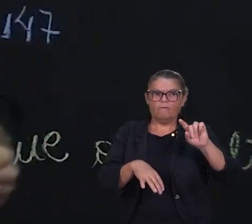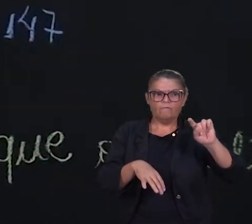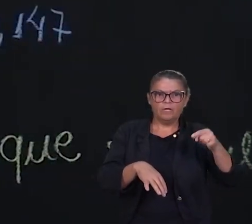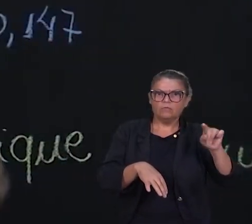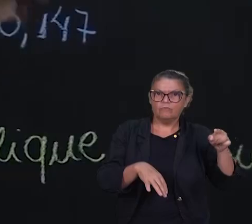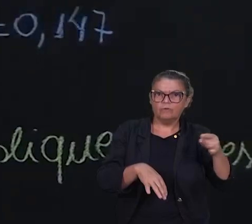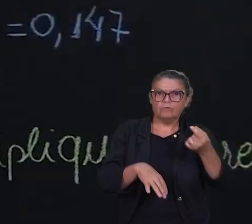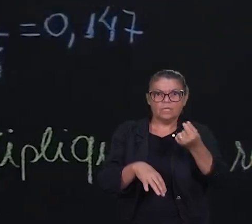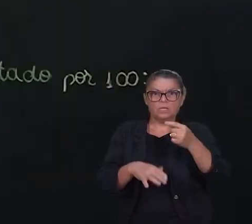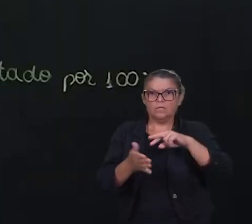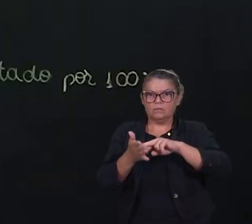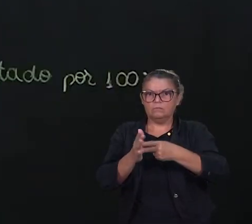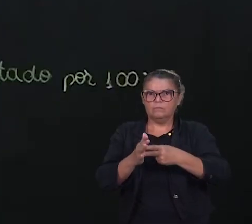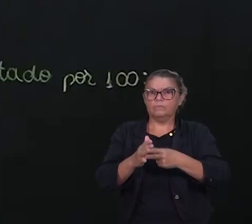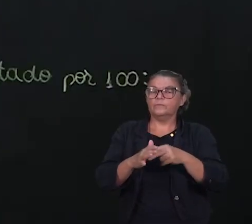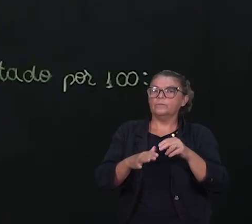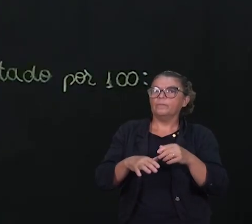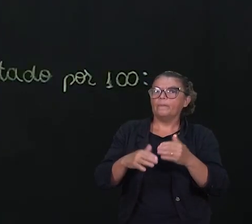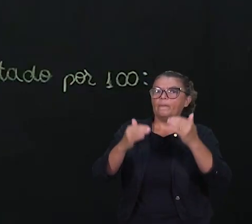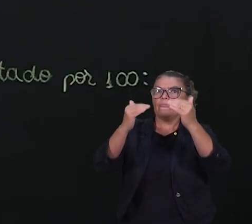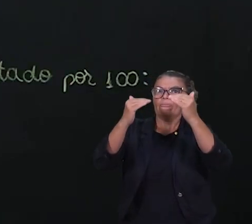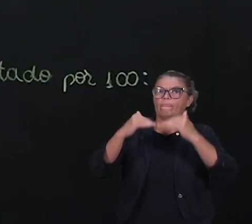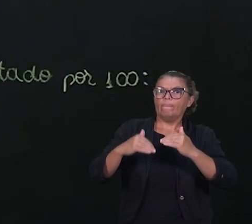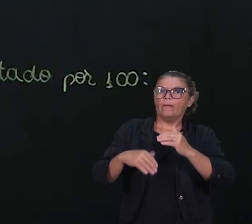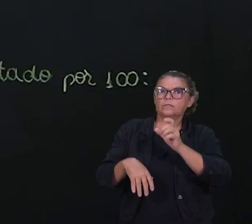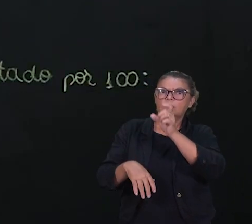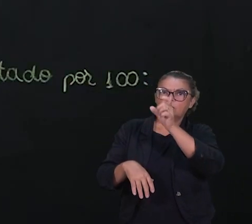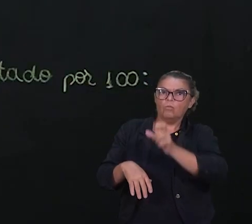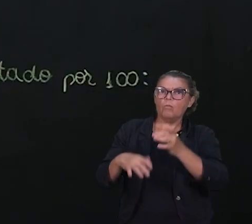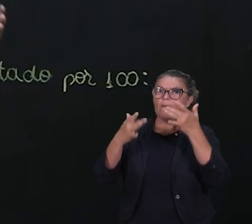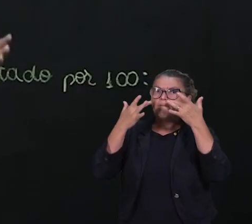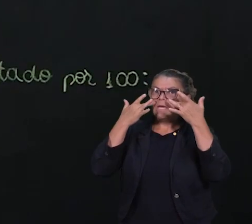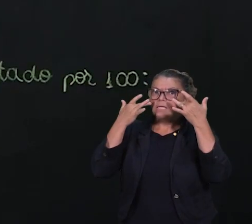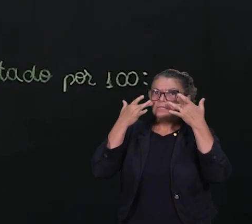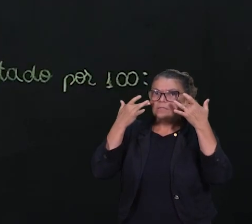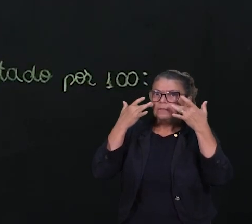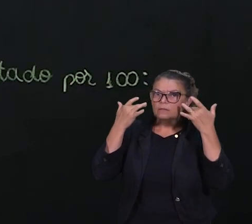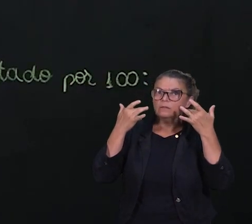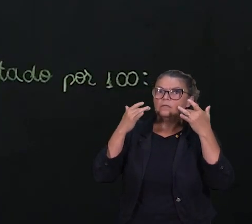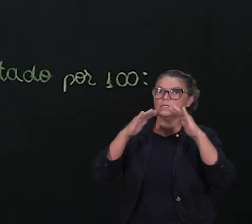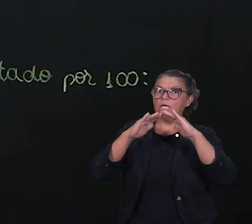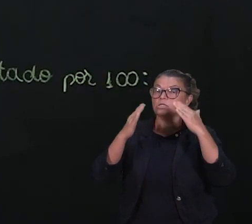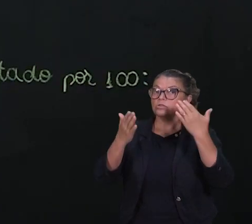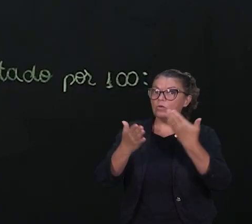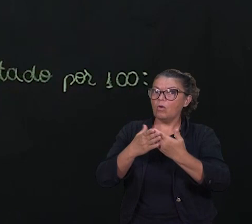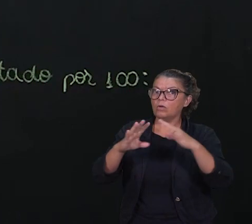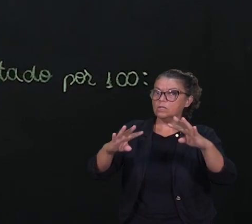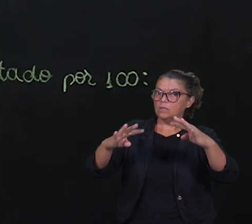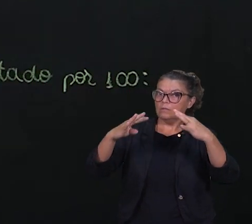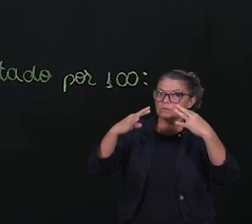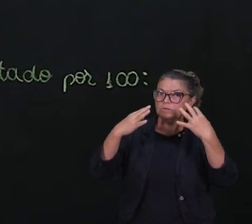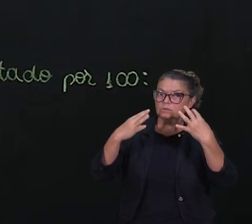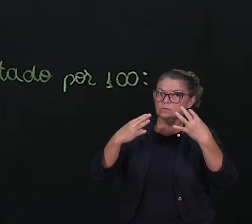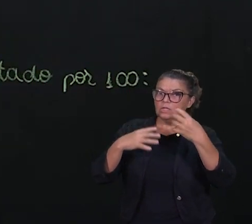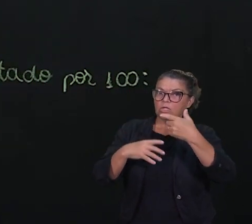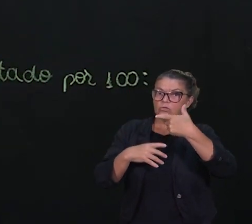situação, tá bom? Aqui nesse caso eu tenho uma peça, onde na estreia dessa peça estavam